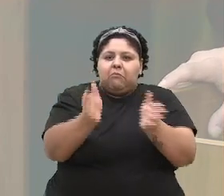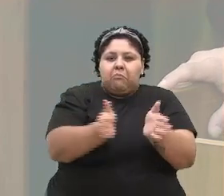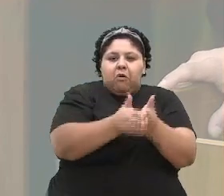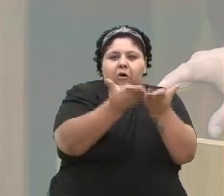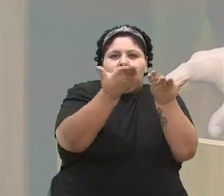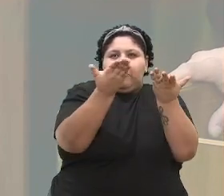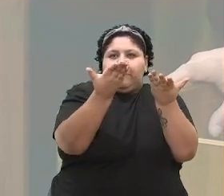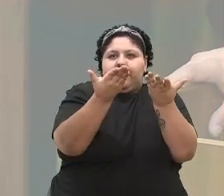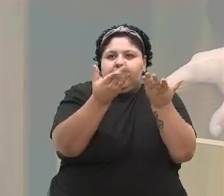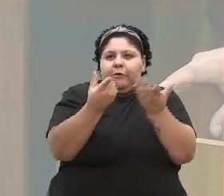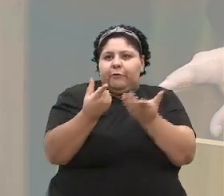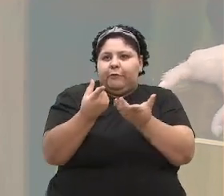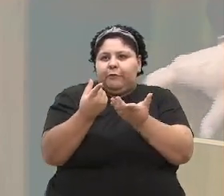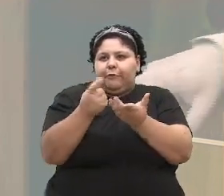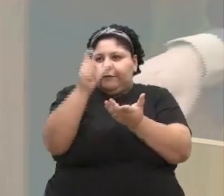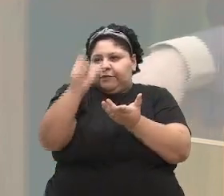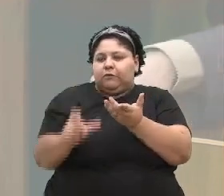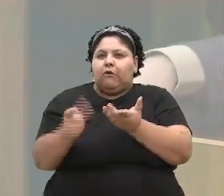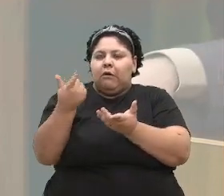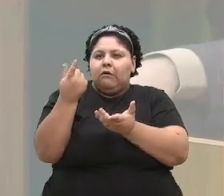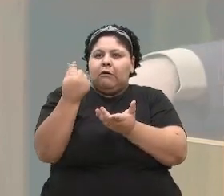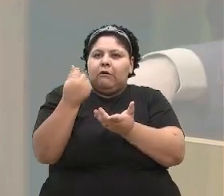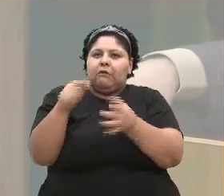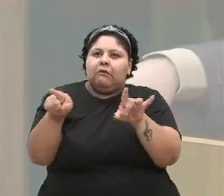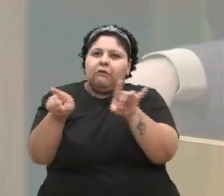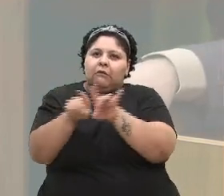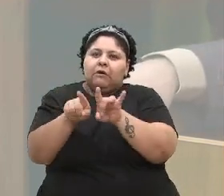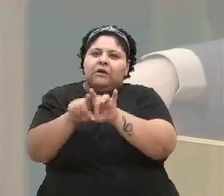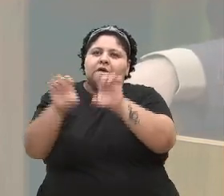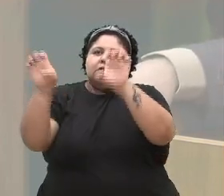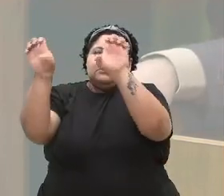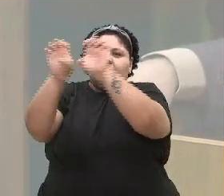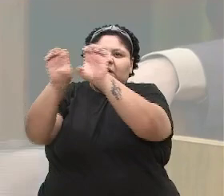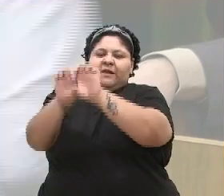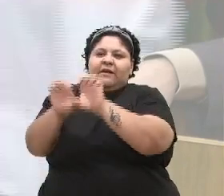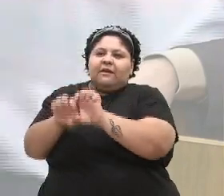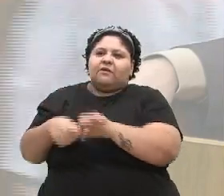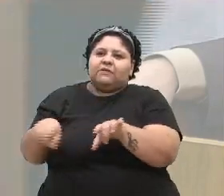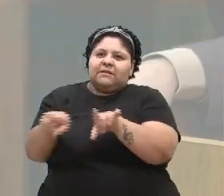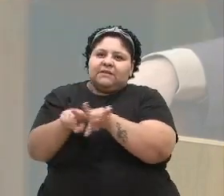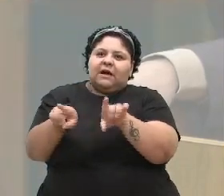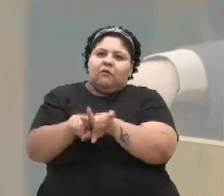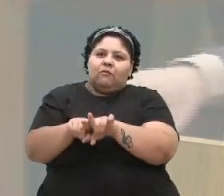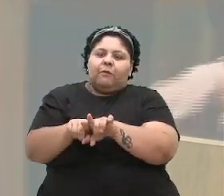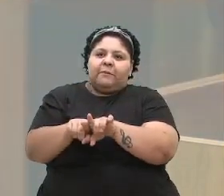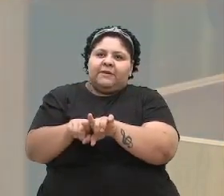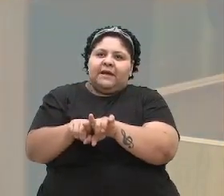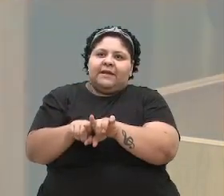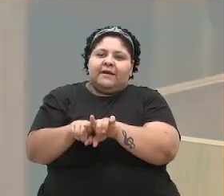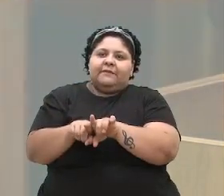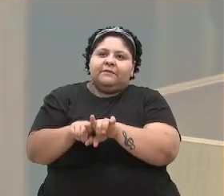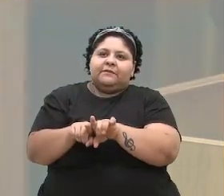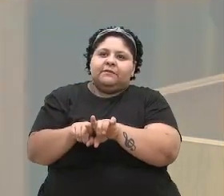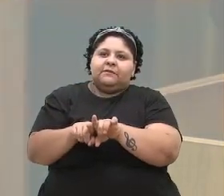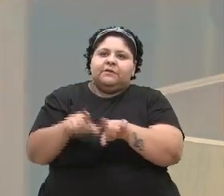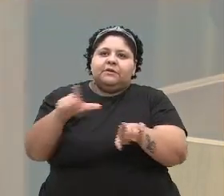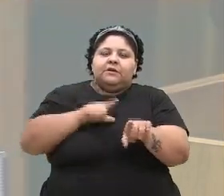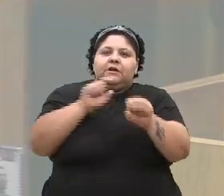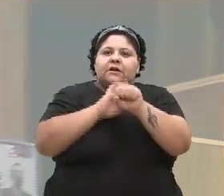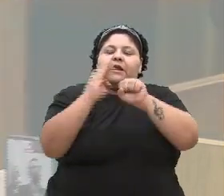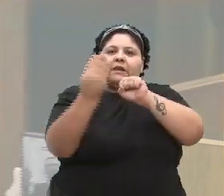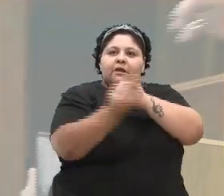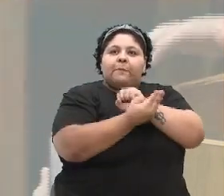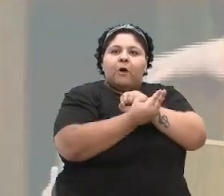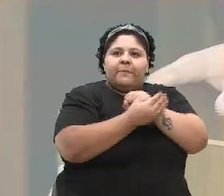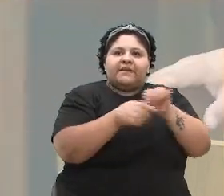questão de vulnerabilidade social, questão de infraestrutura da nossa cidade de Caxias do Sul, como tem bairros aqui